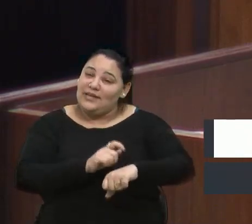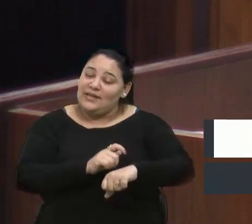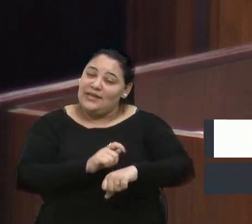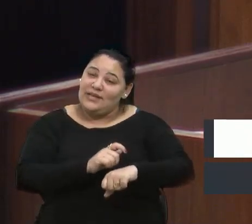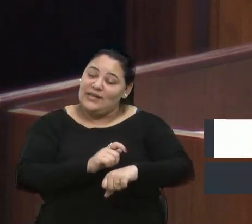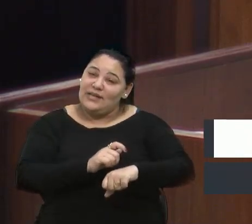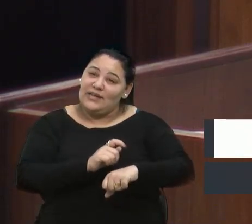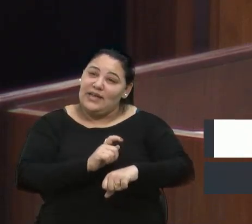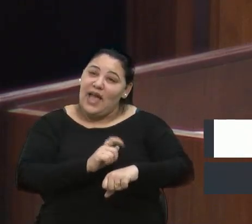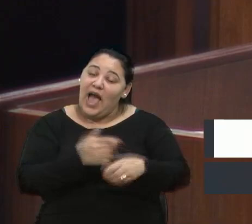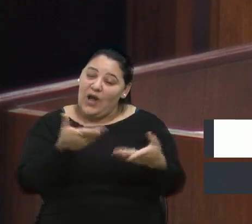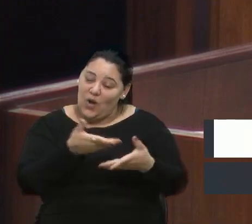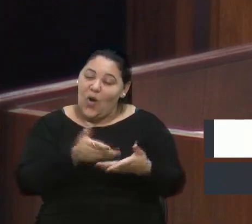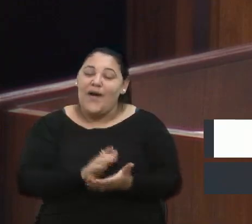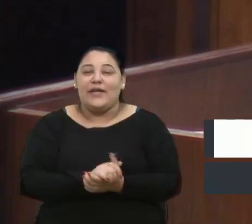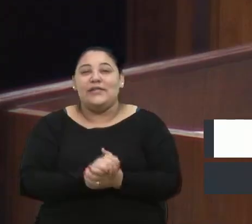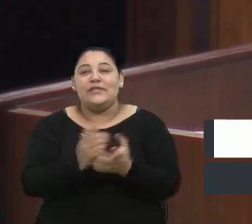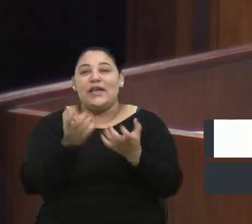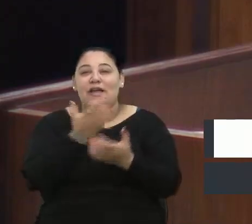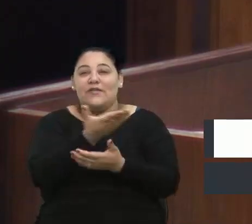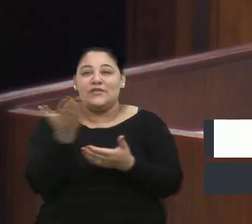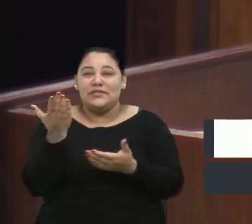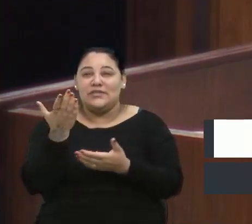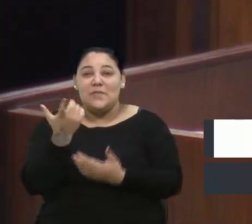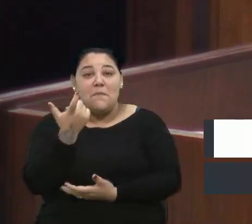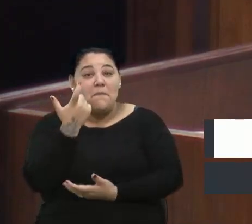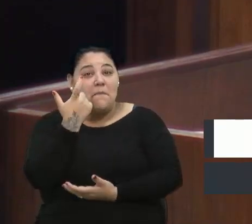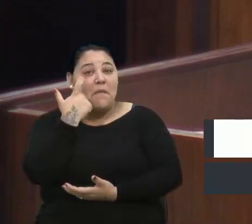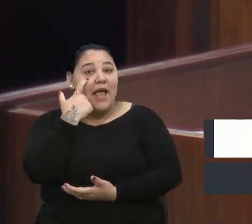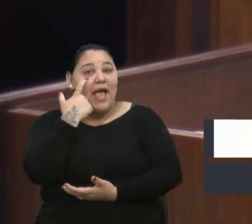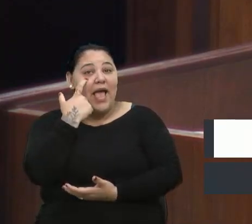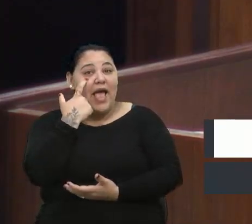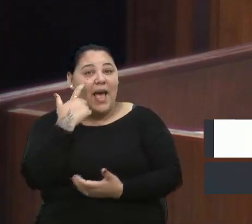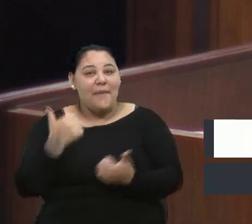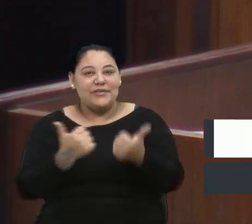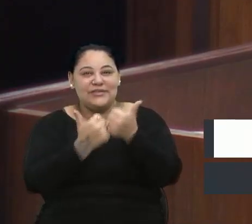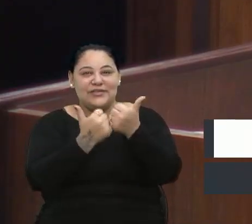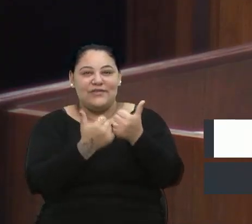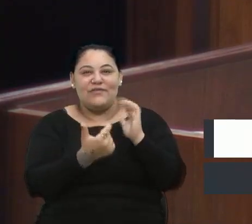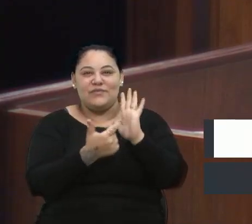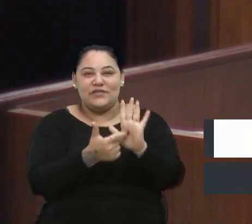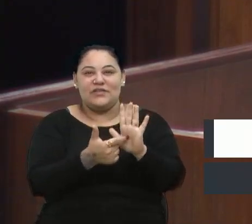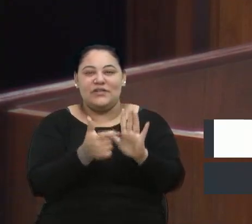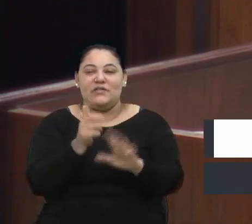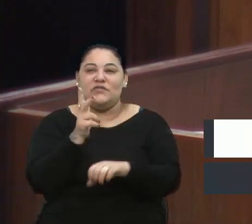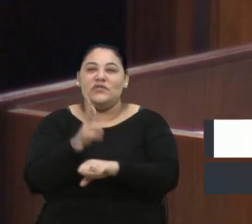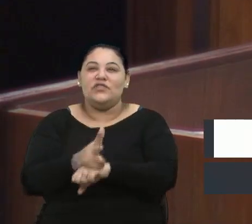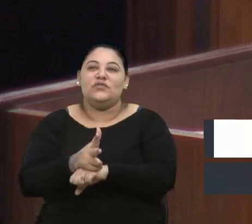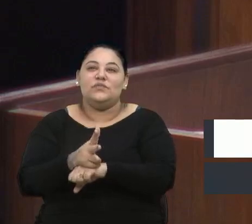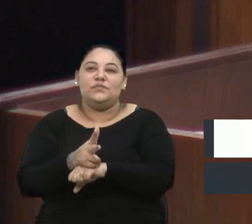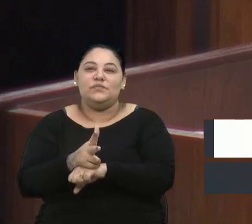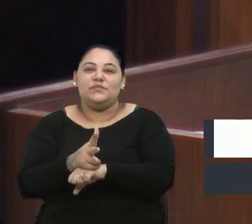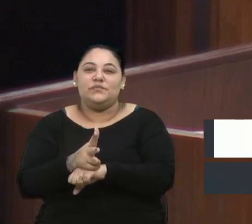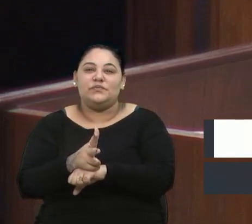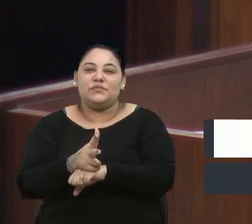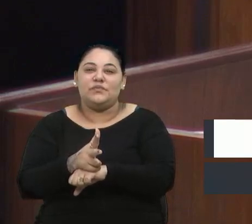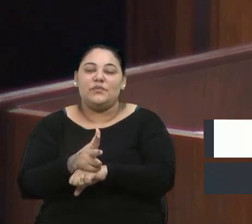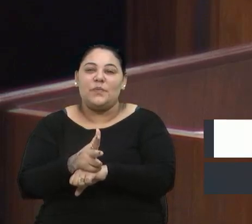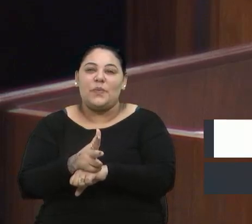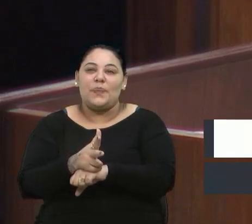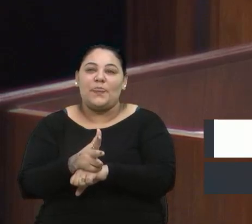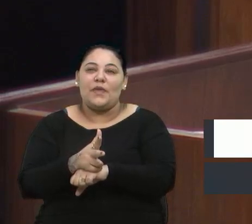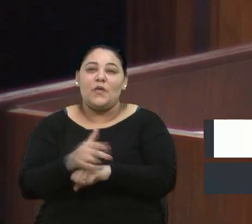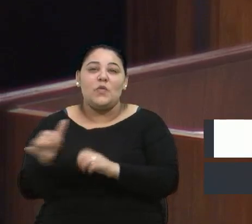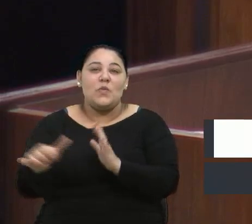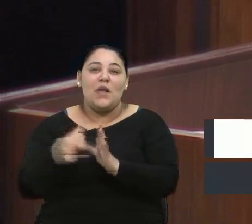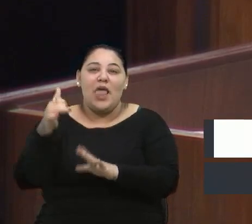agora, quero que vocês fiquem bem atentos, pois a minha assessoria vai exibir o vídeo, né, dos